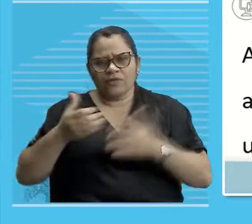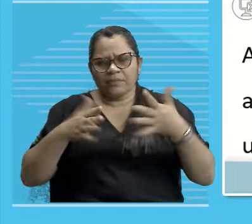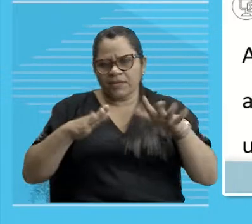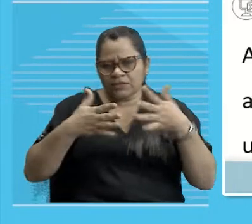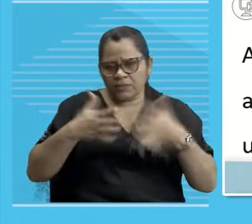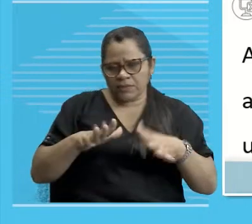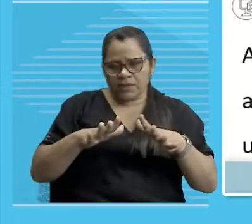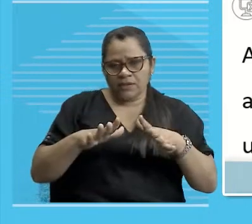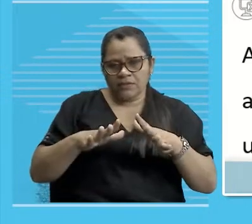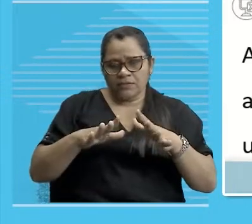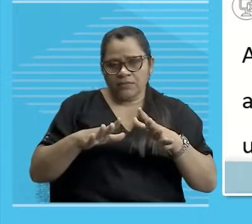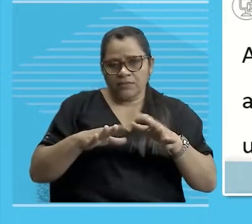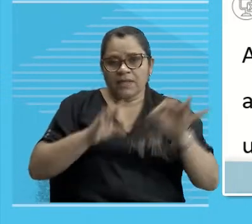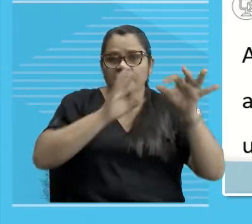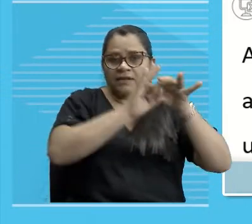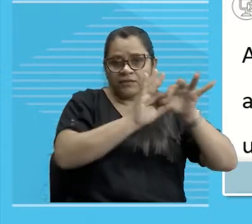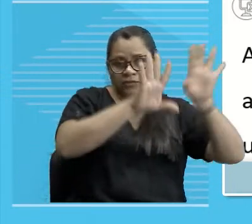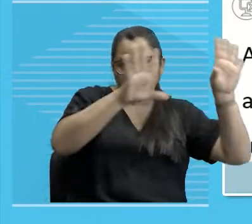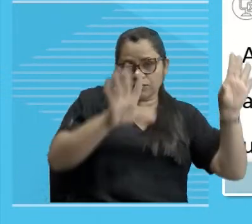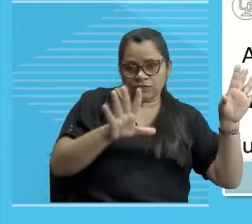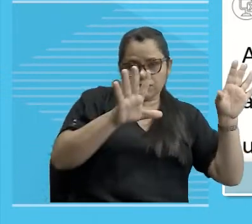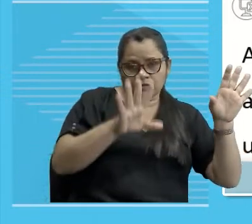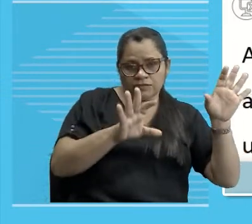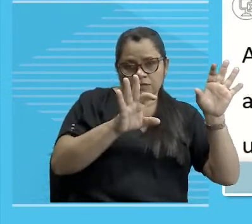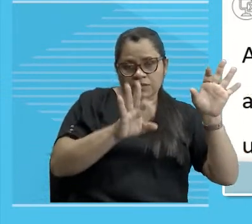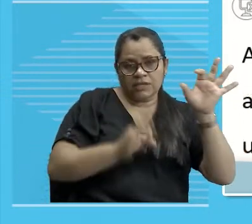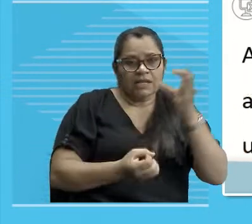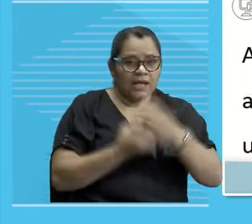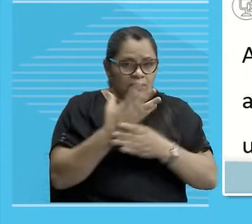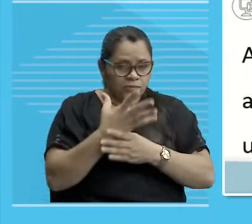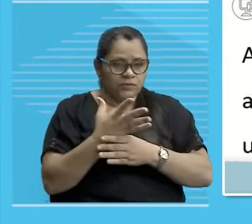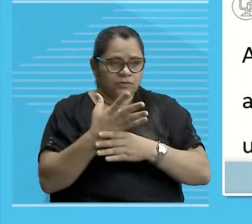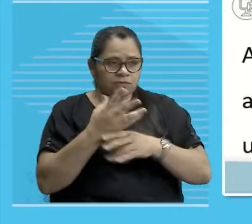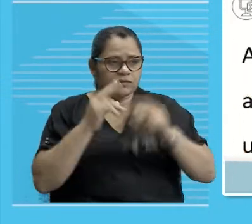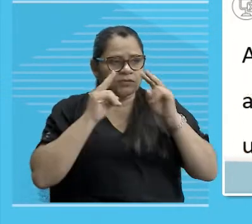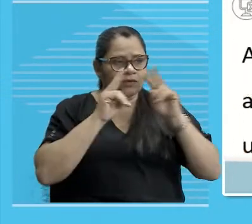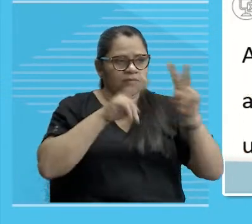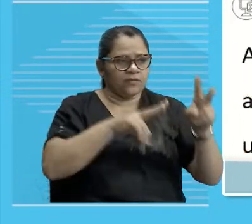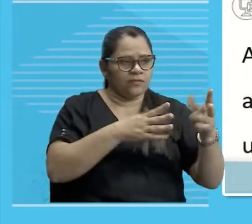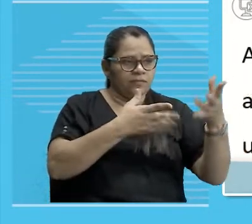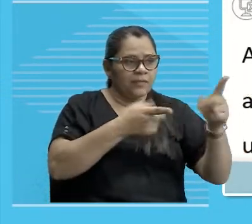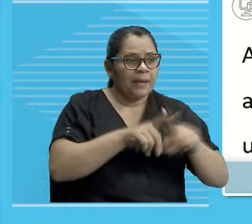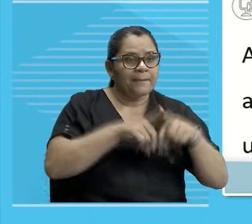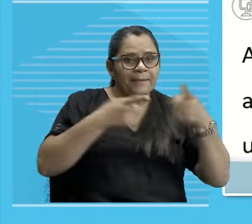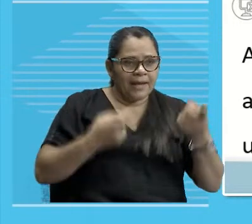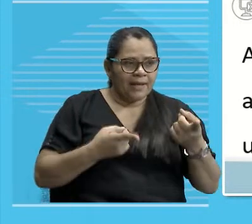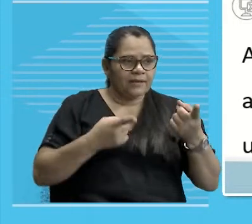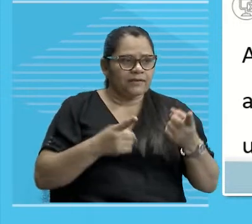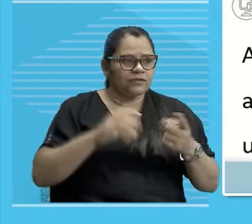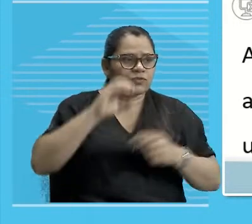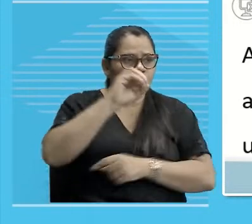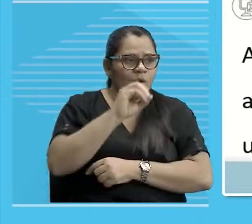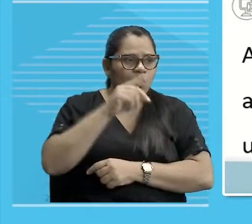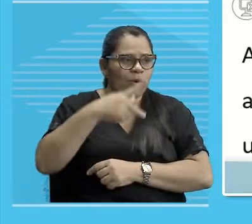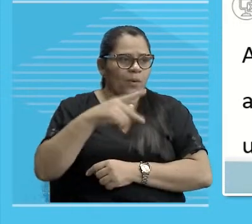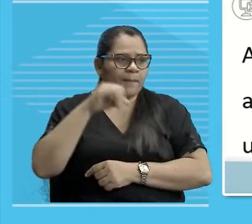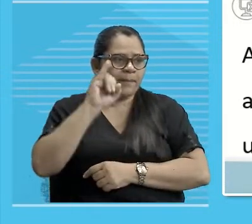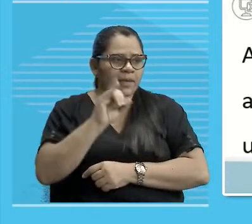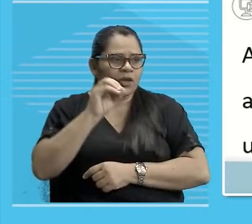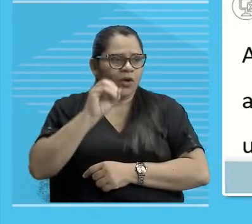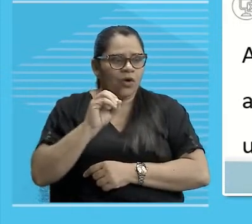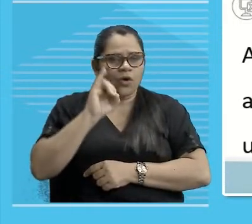tinham preparações limitadas. E um dos opioides mais utilizados nesse período era